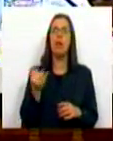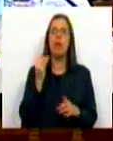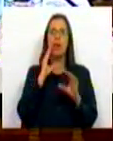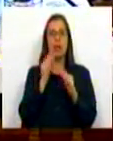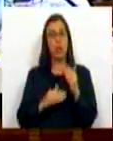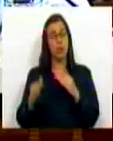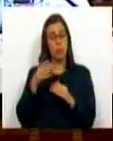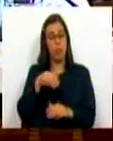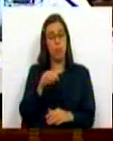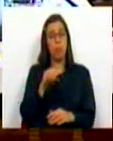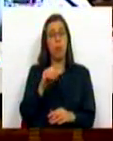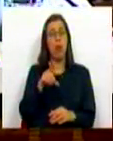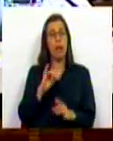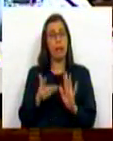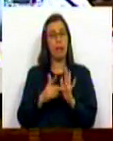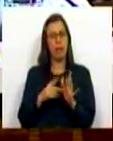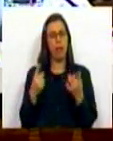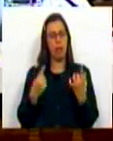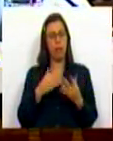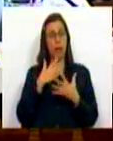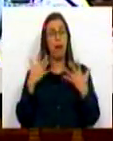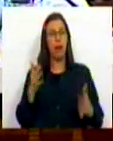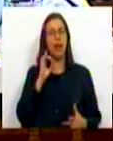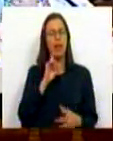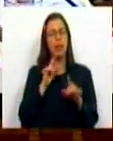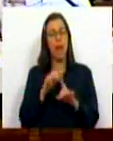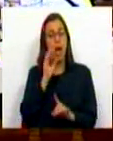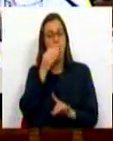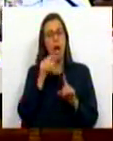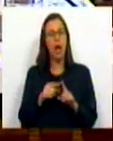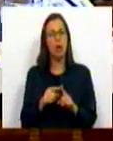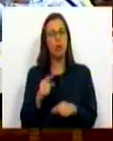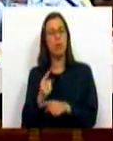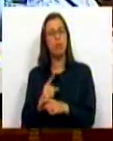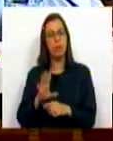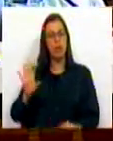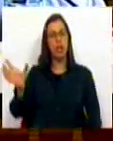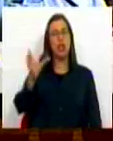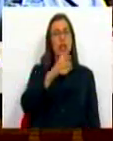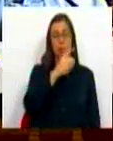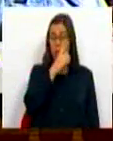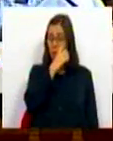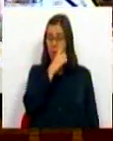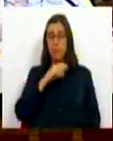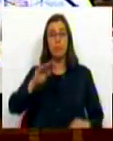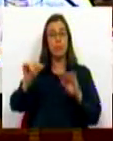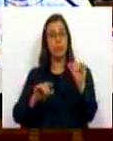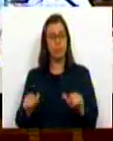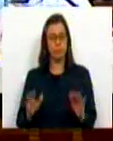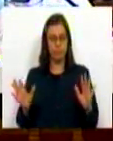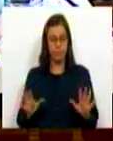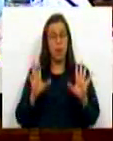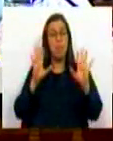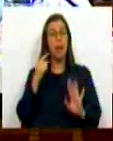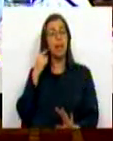de ensino superior politécnico tiveram e têm uma grande importância para os alunos e também para as regiões onde estão localizados.